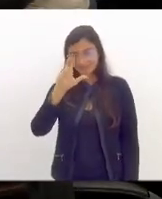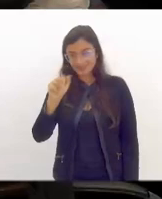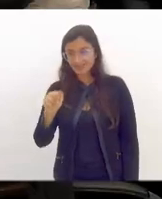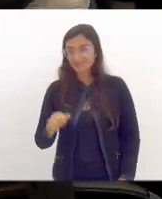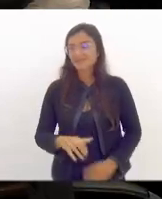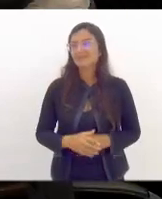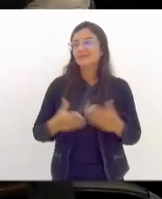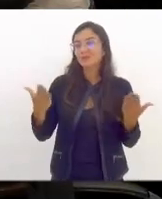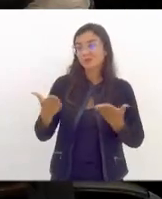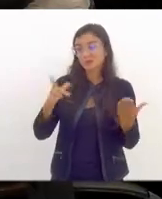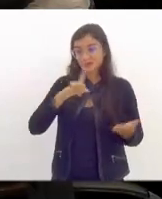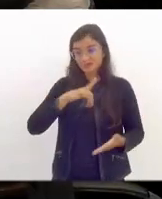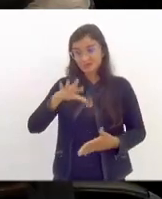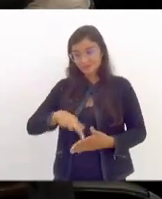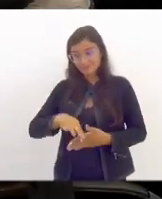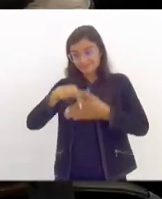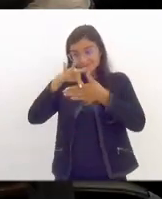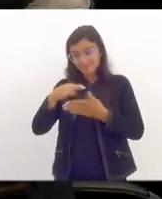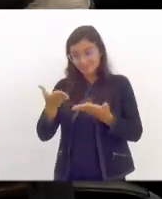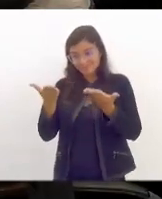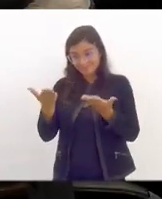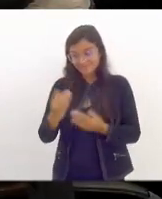literárias aqui